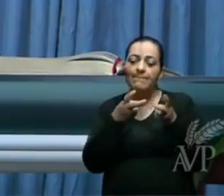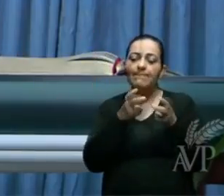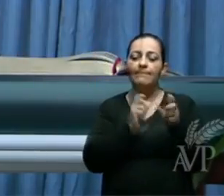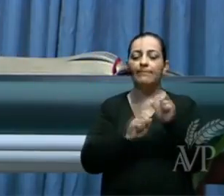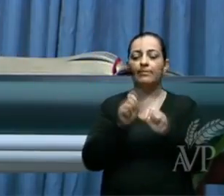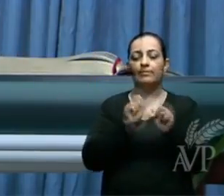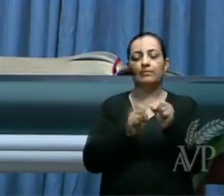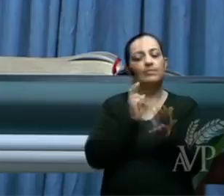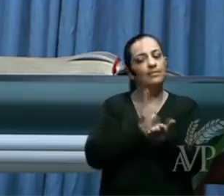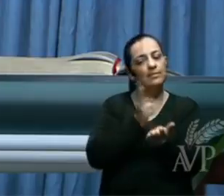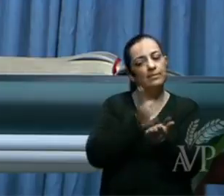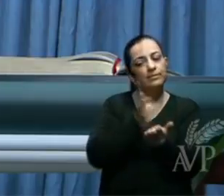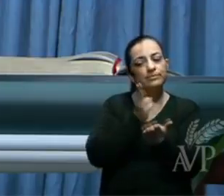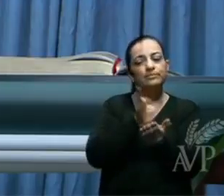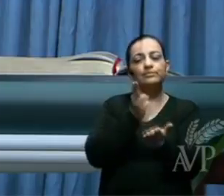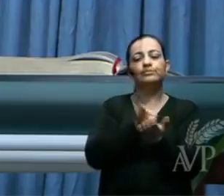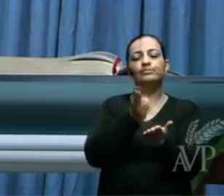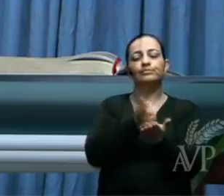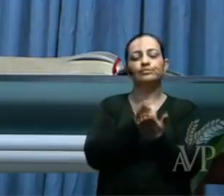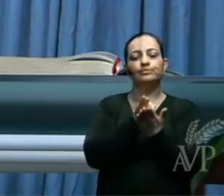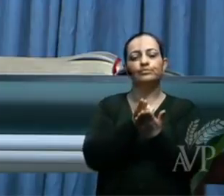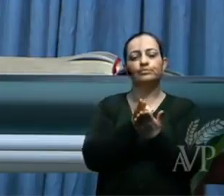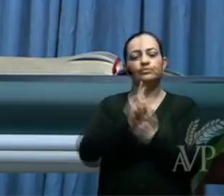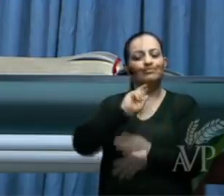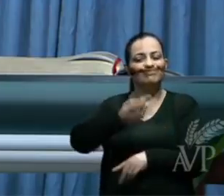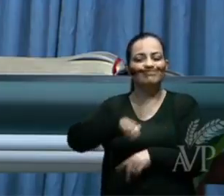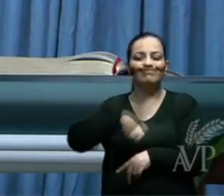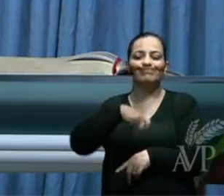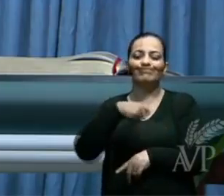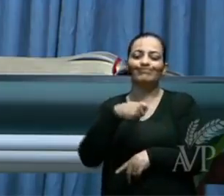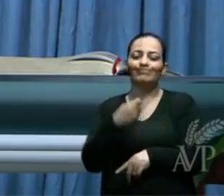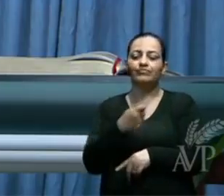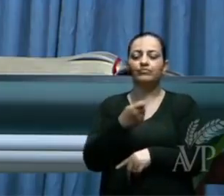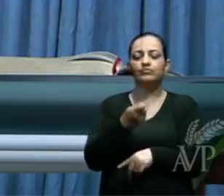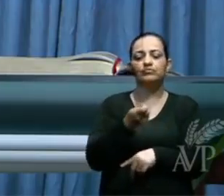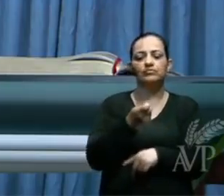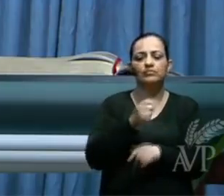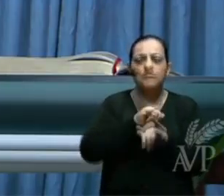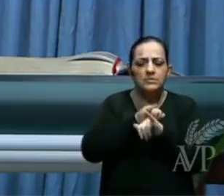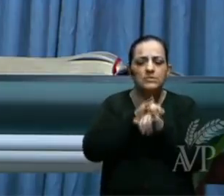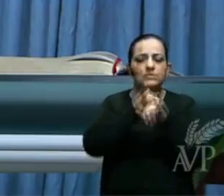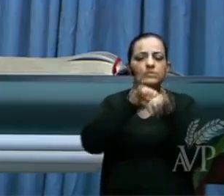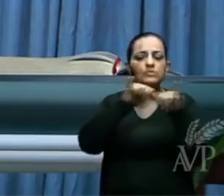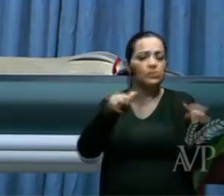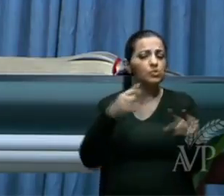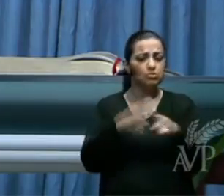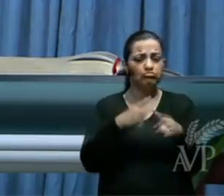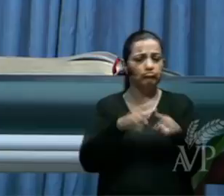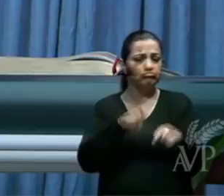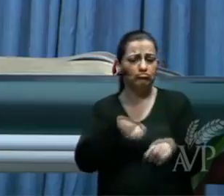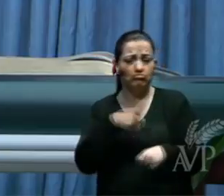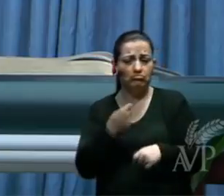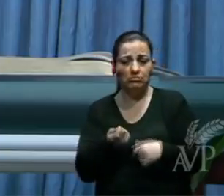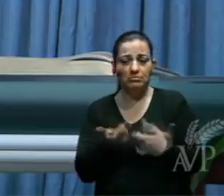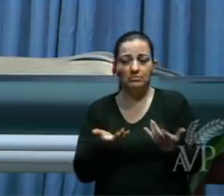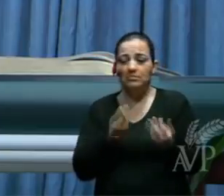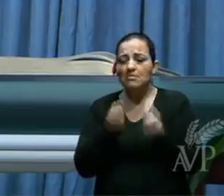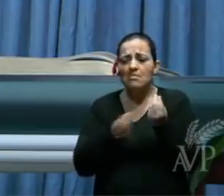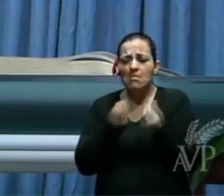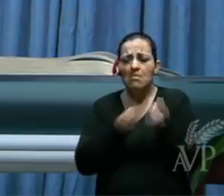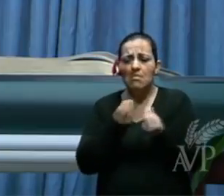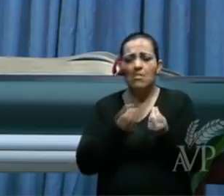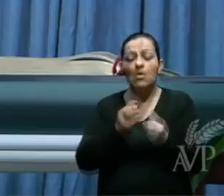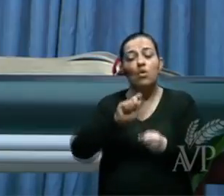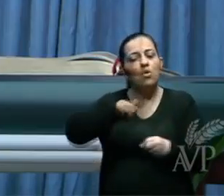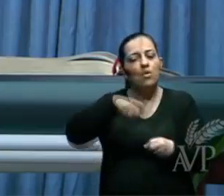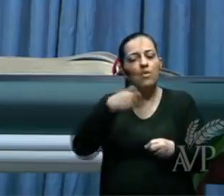sempre o sinal ele fala pra que serve o sinal o